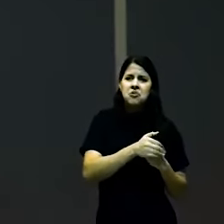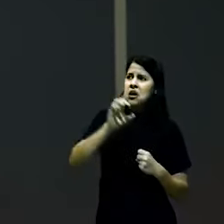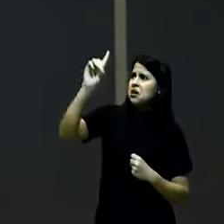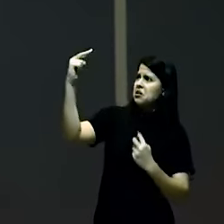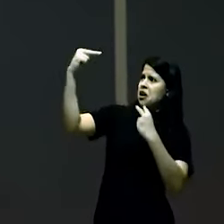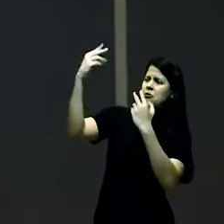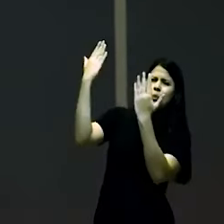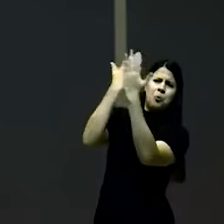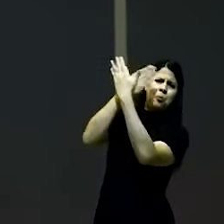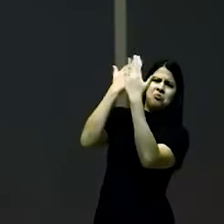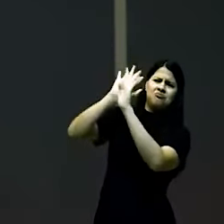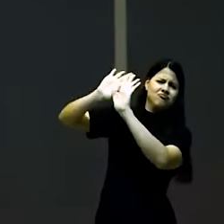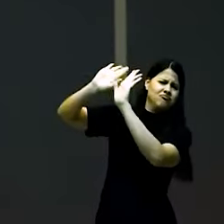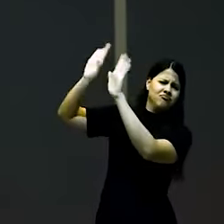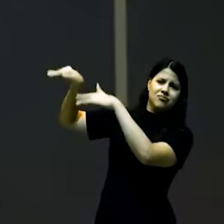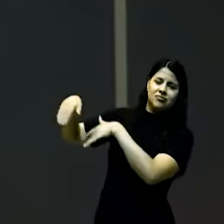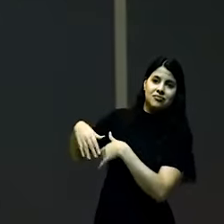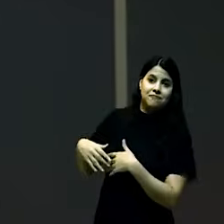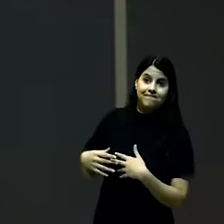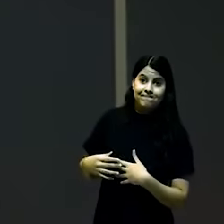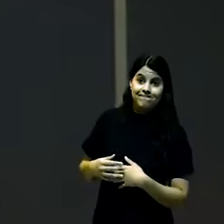Deus não ia te ver.